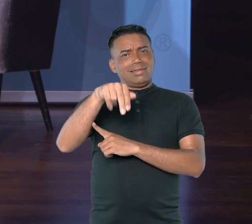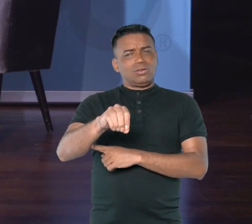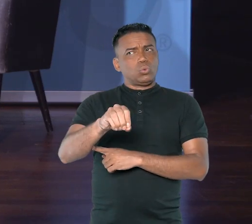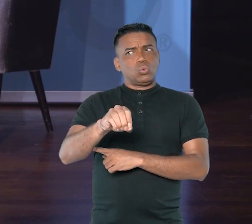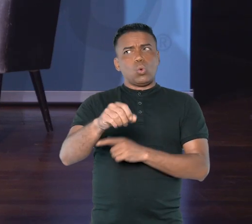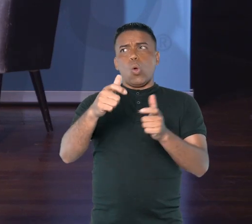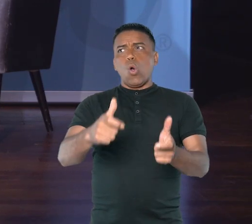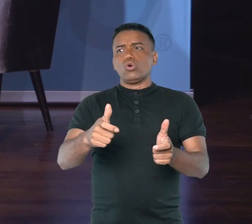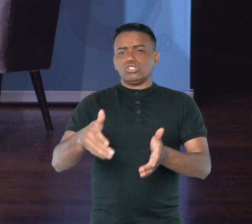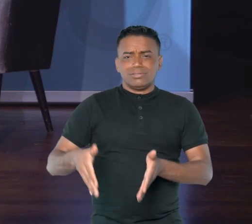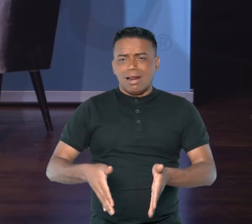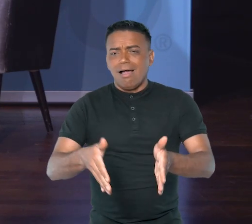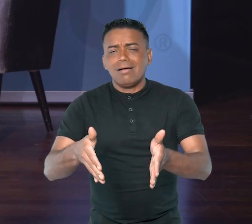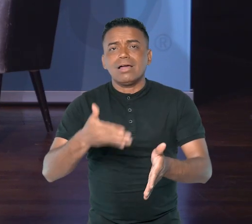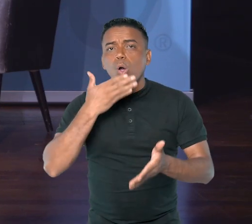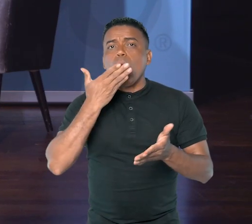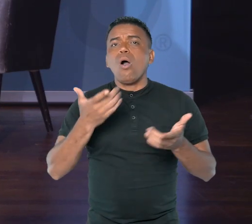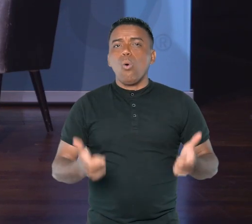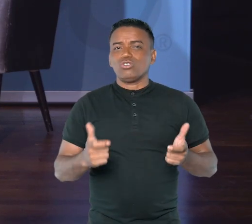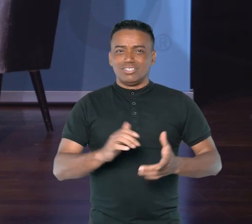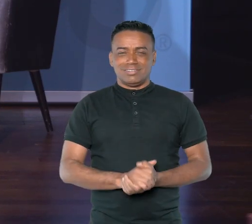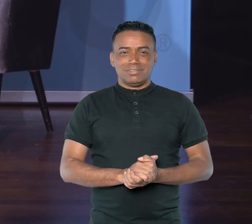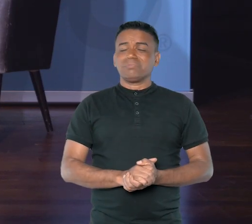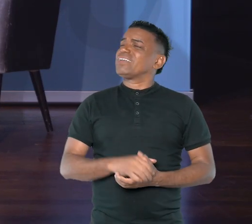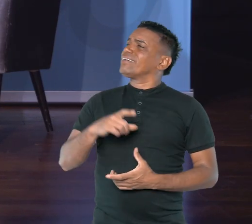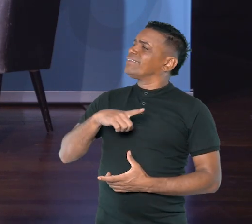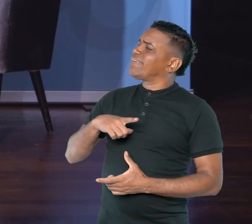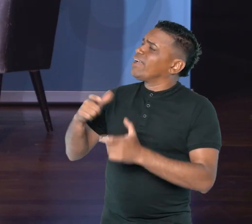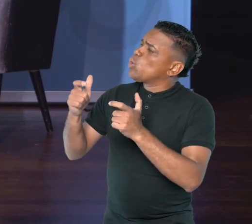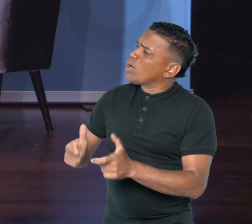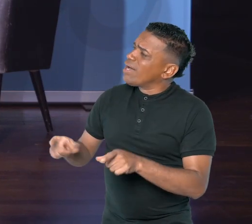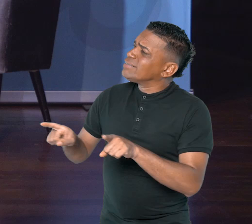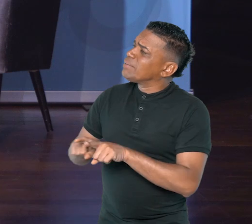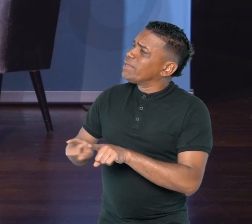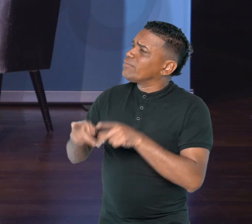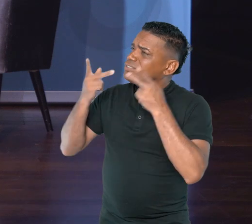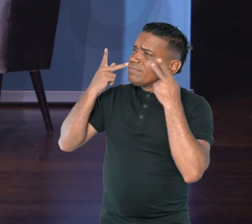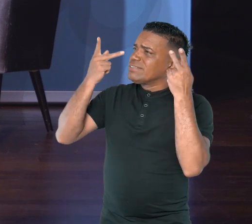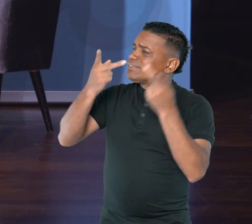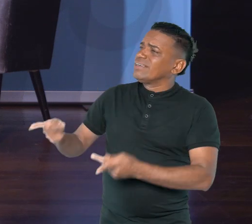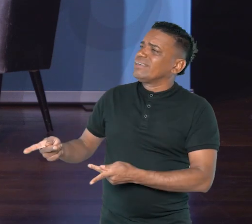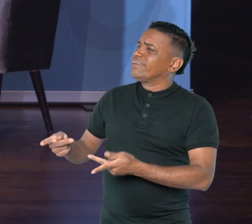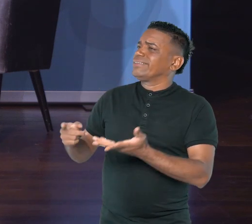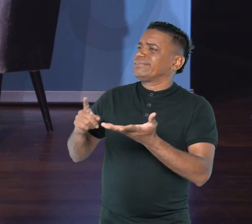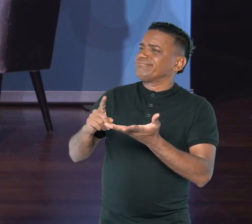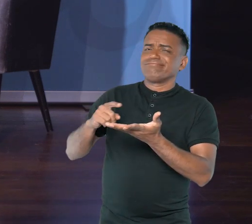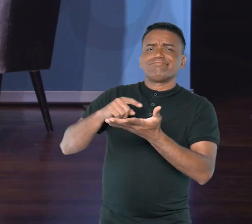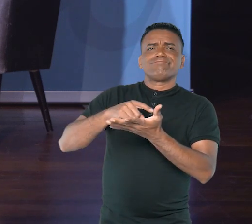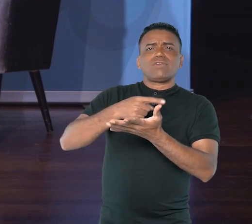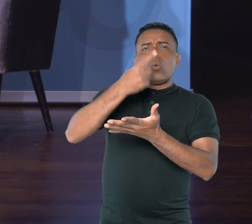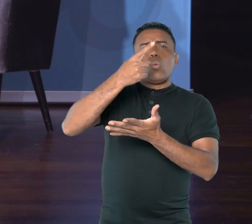né? E tem os lugares também que você visita mais de uma vez, né? E chega